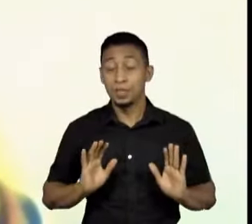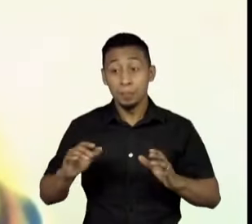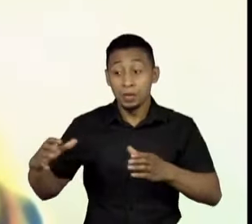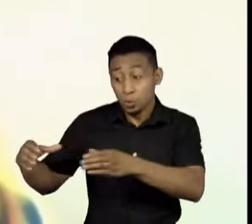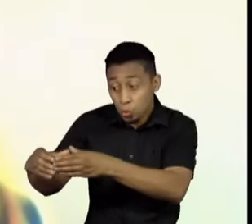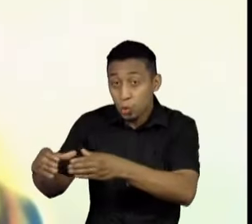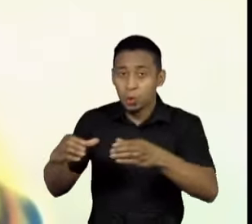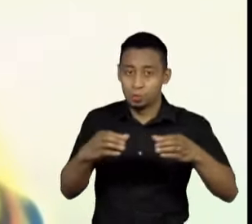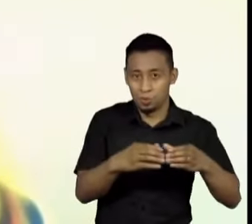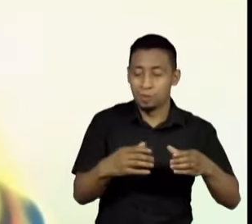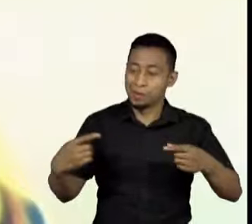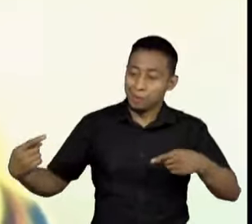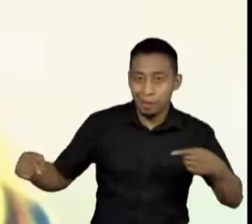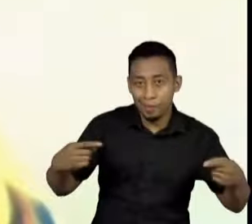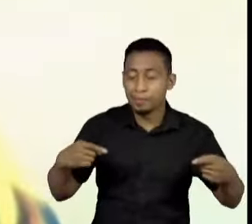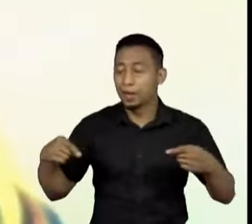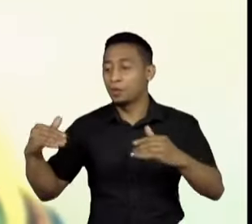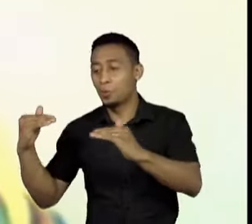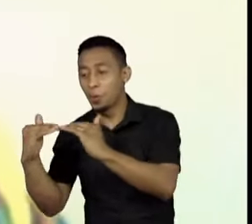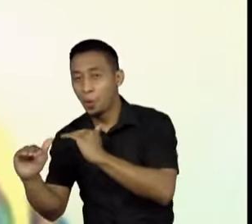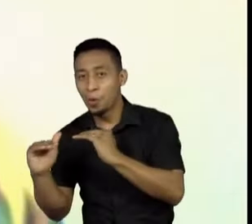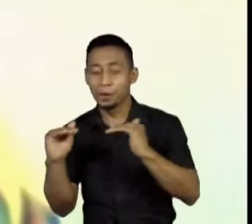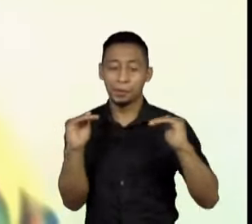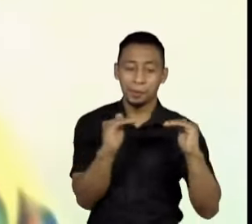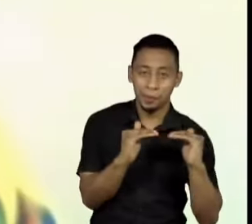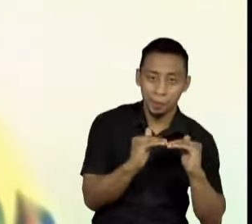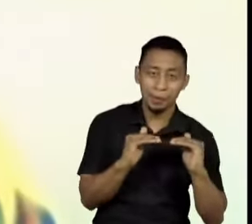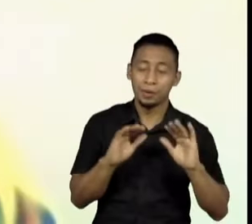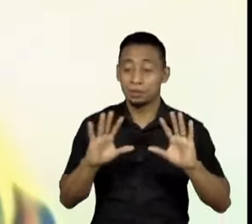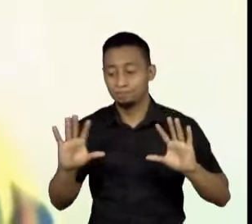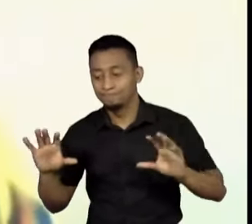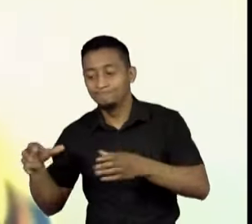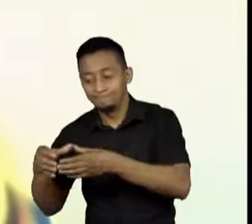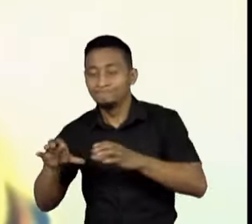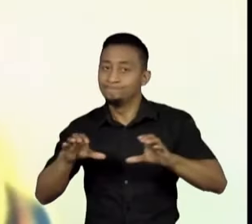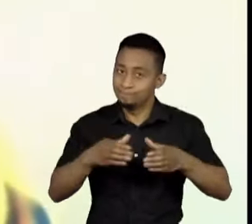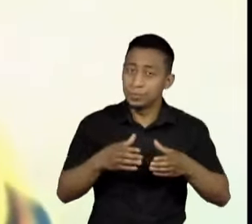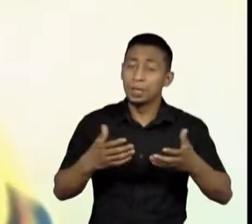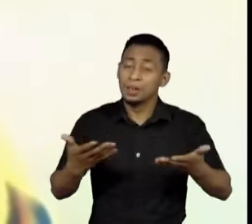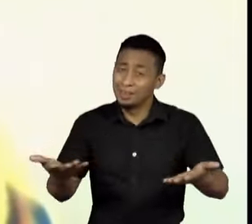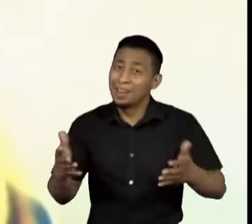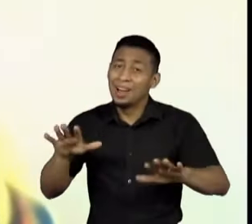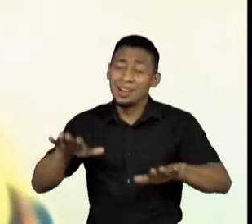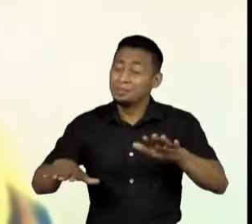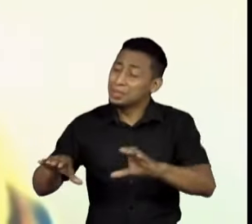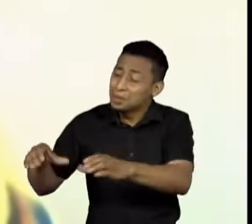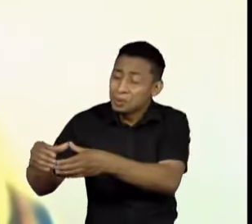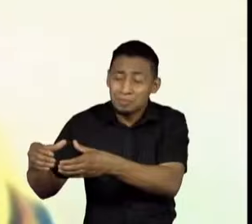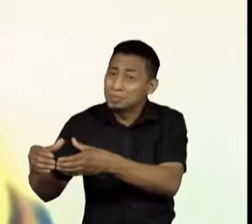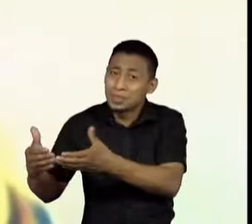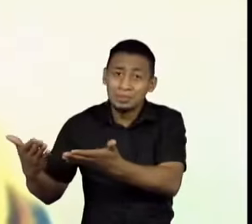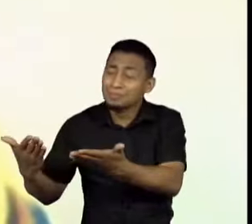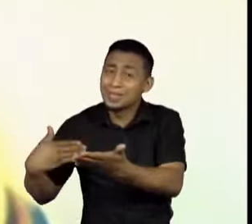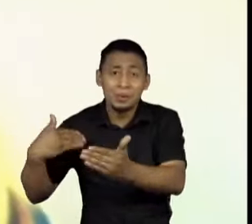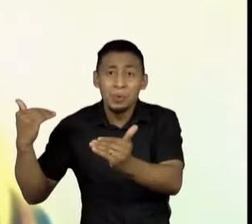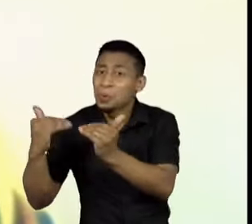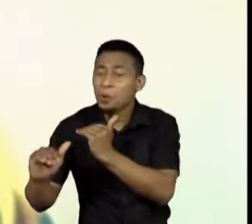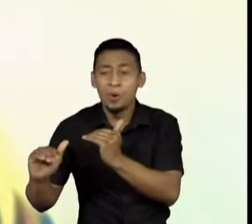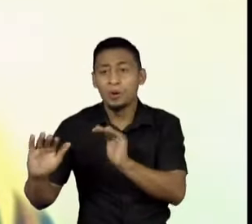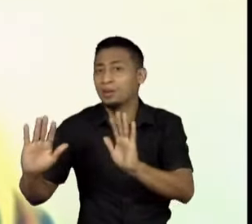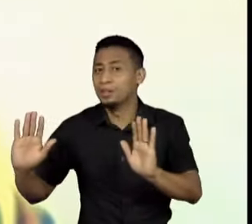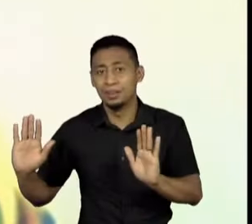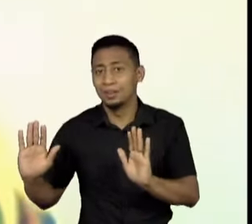que defende essa correção, outra corrente que acha que é a nossa corrente, que acha que tem que